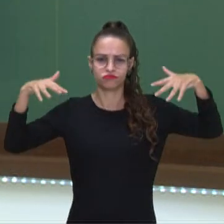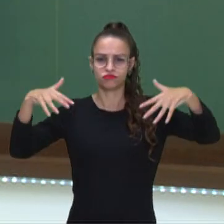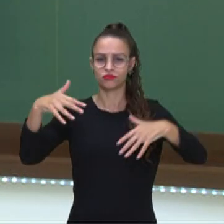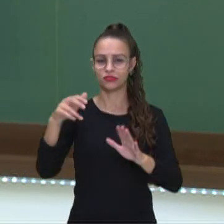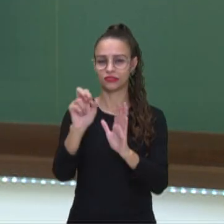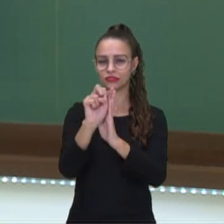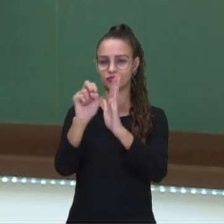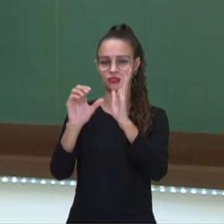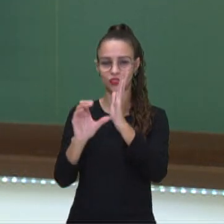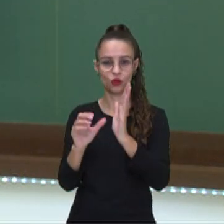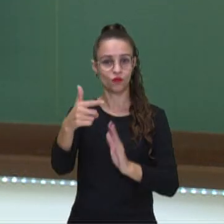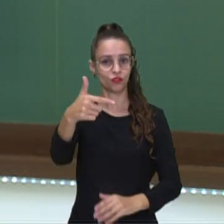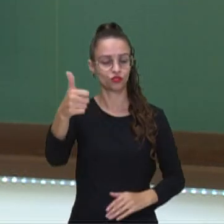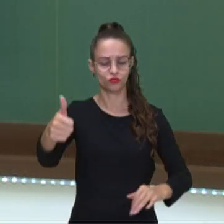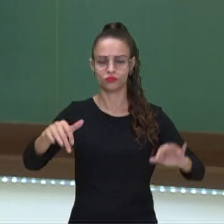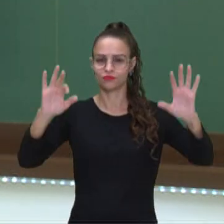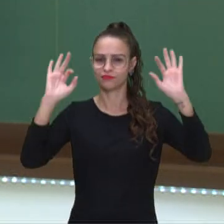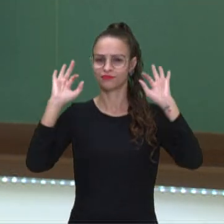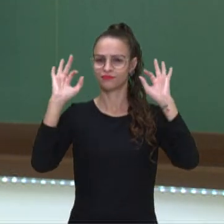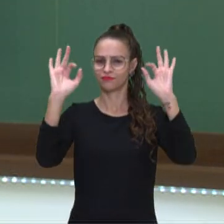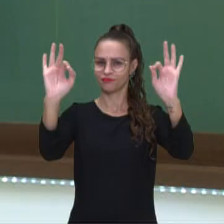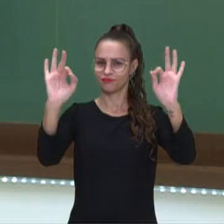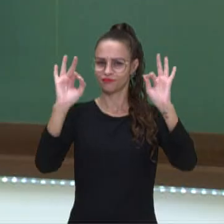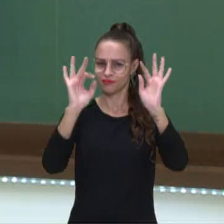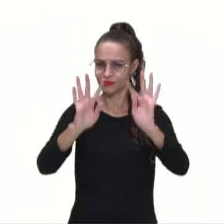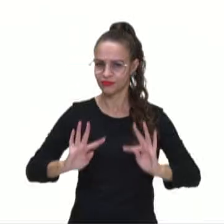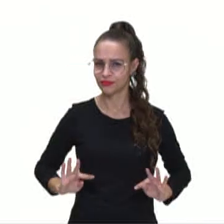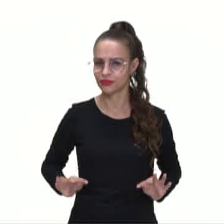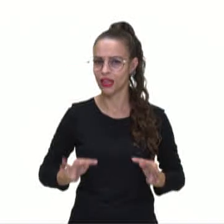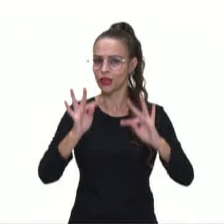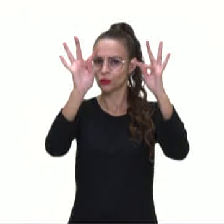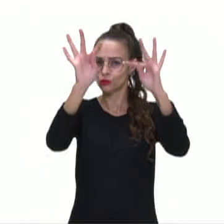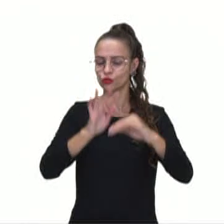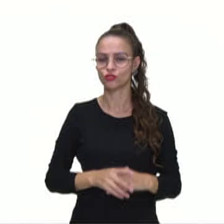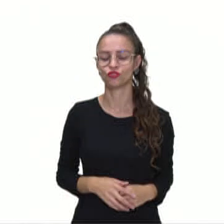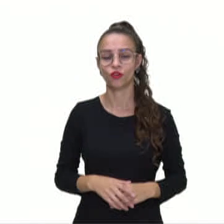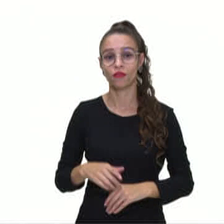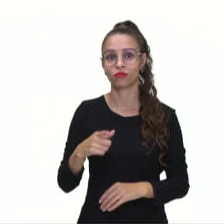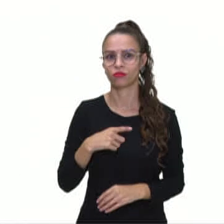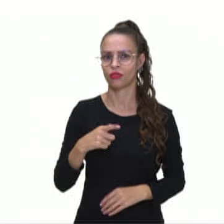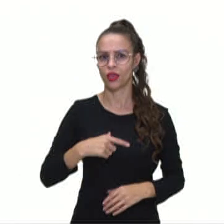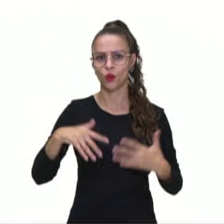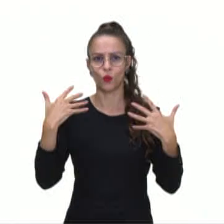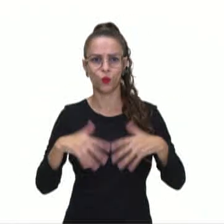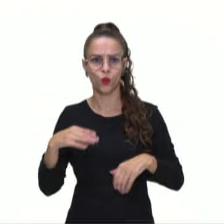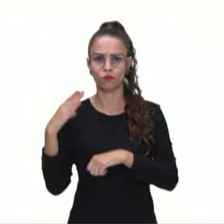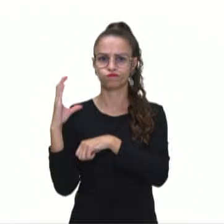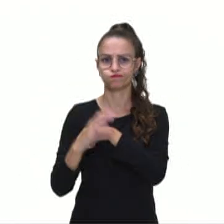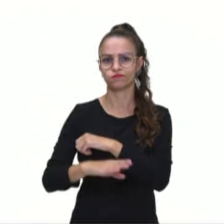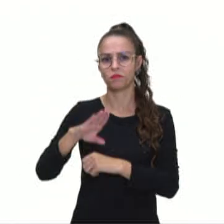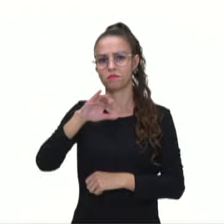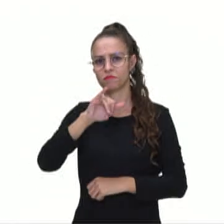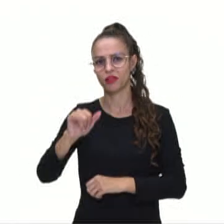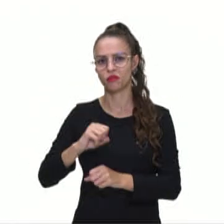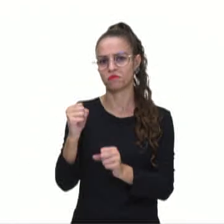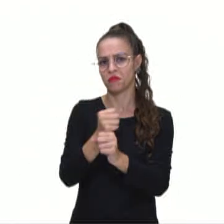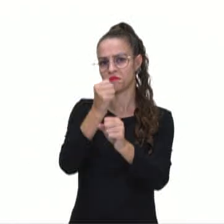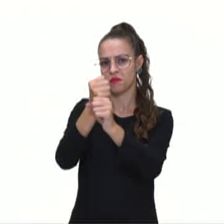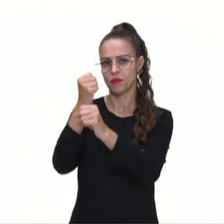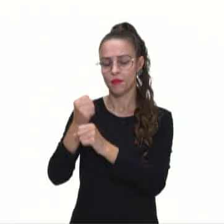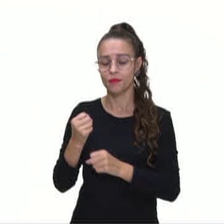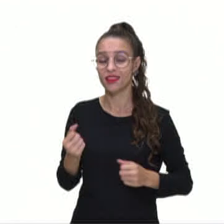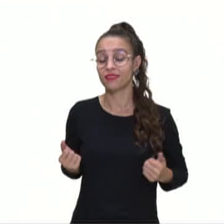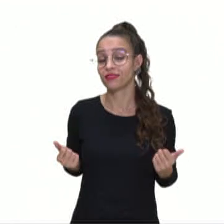altamente modernos e tecnológicos. Olha só, estádios bilionários proporcionam ao espectador